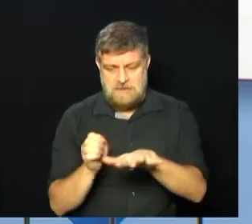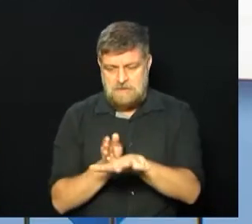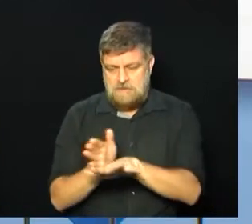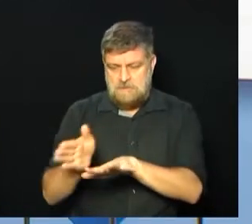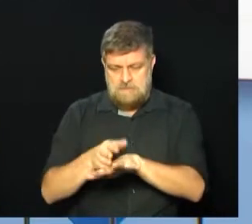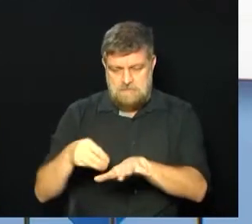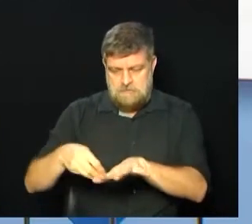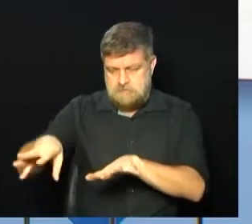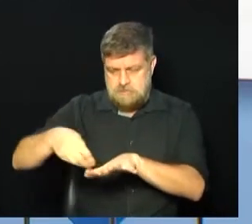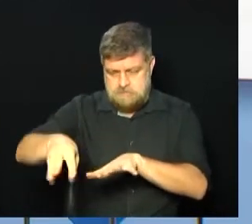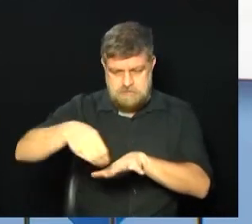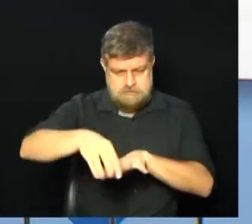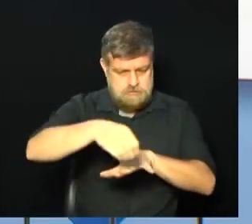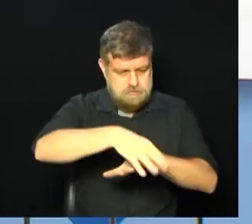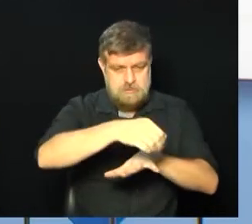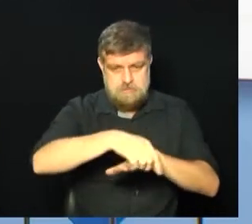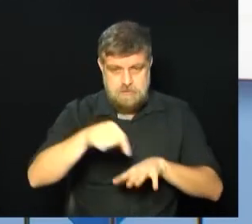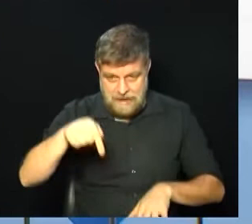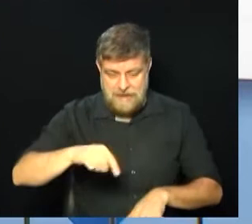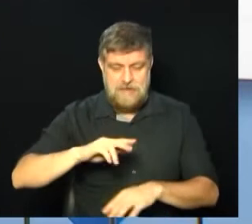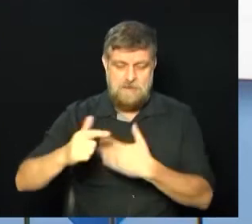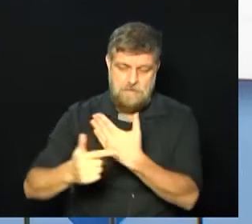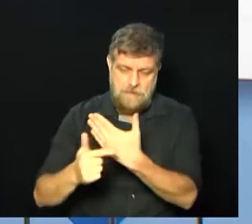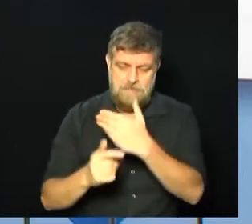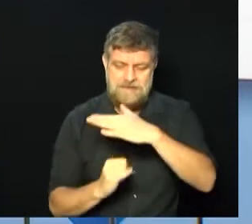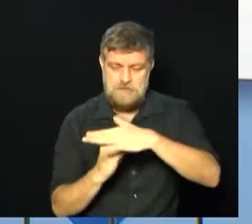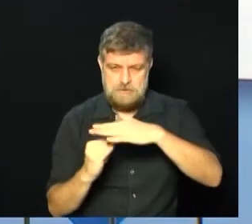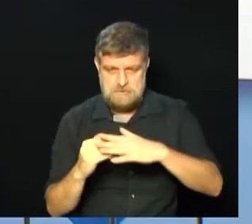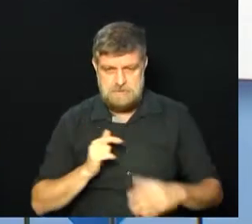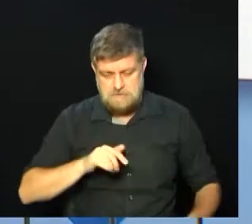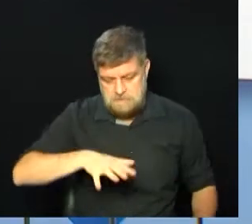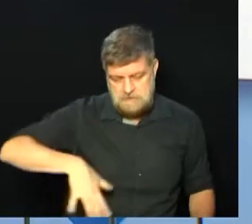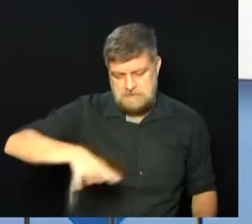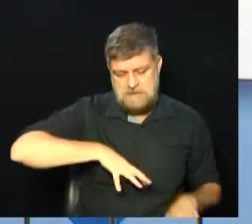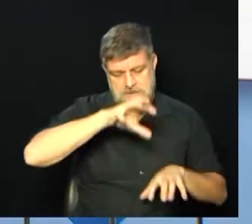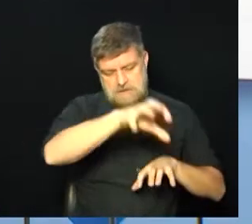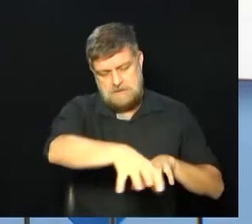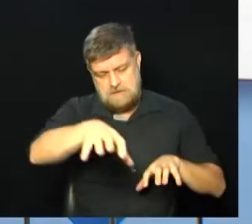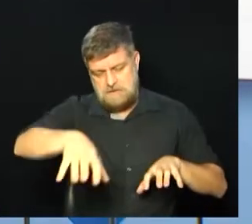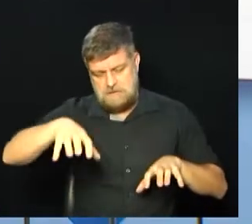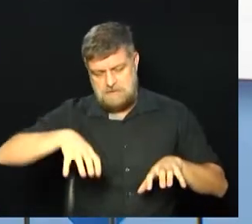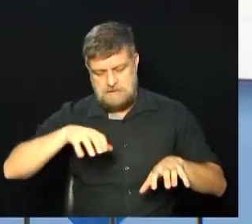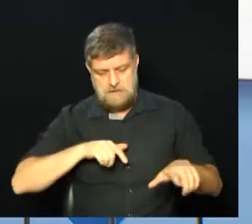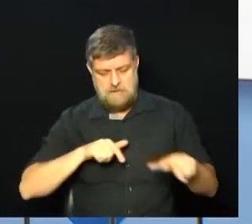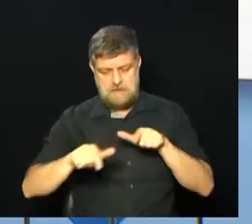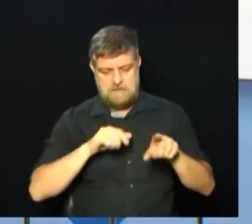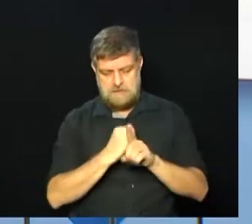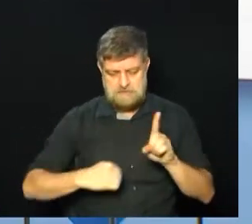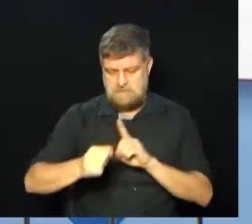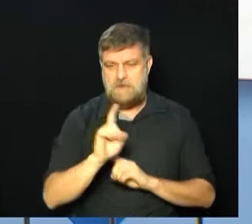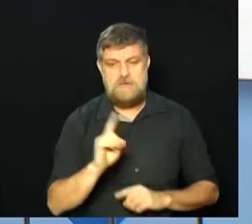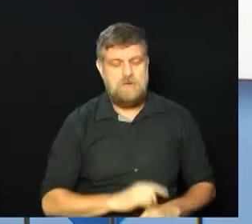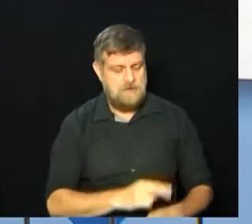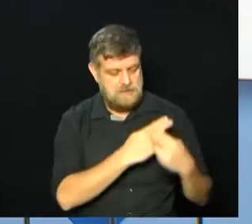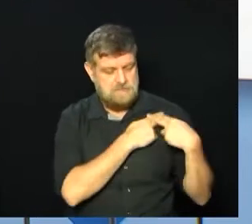então é que farão diretamente a distribuição para as família e nos territórios ou em outros serviços sociais não é a